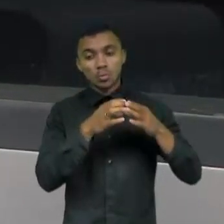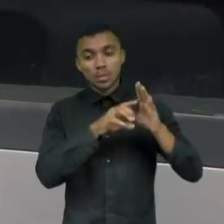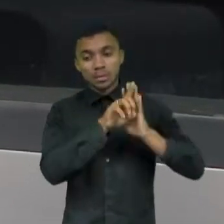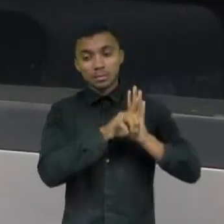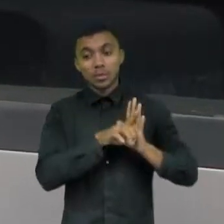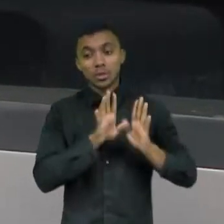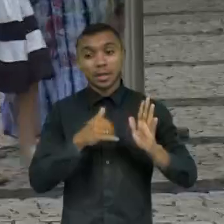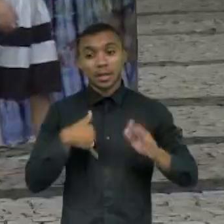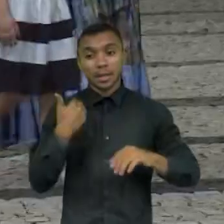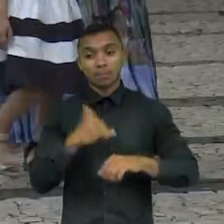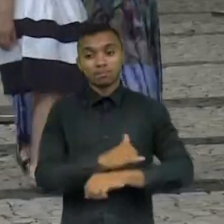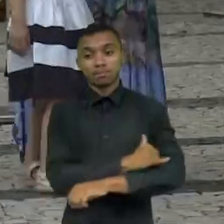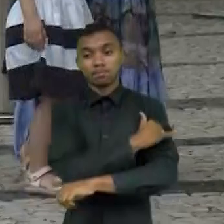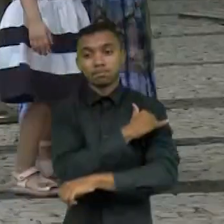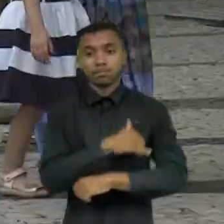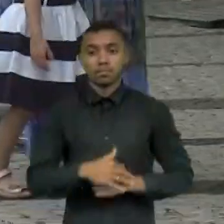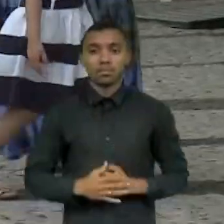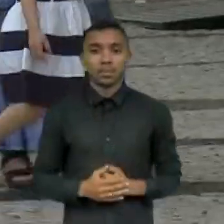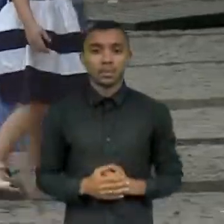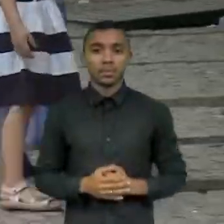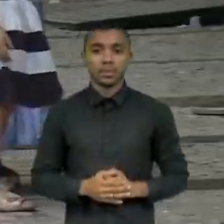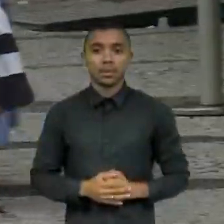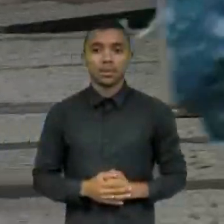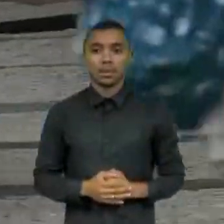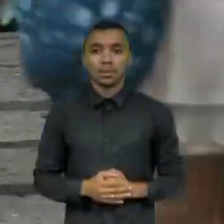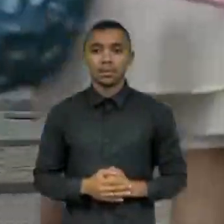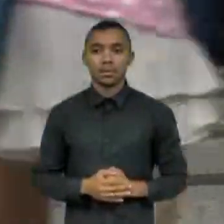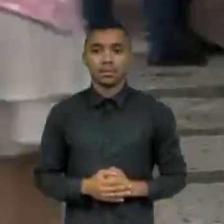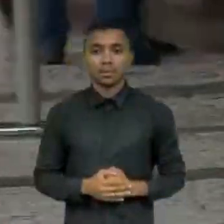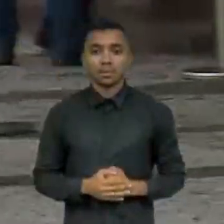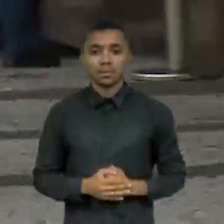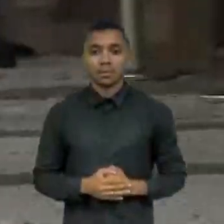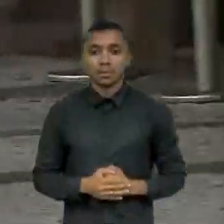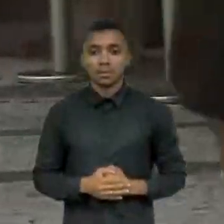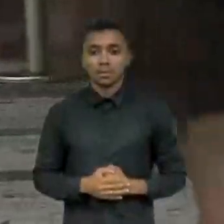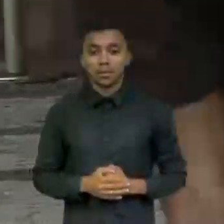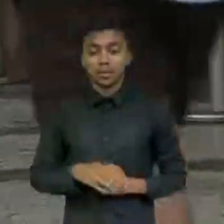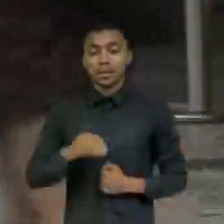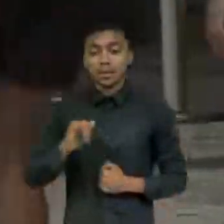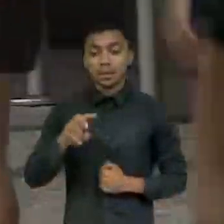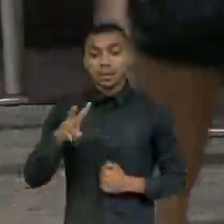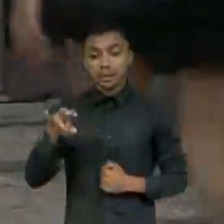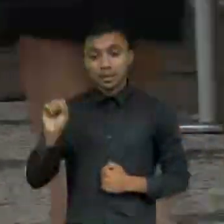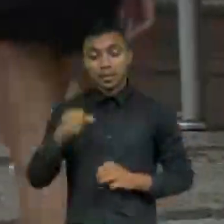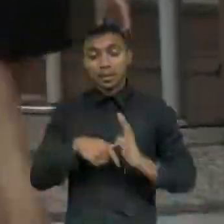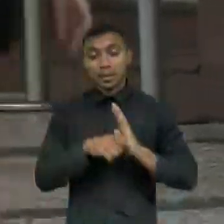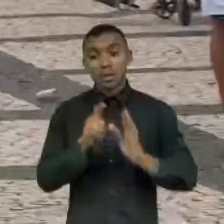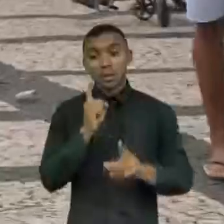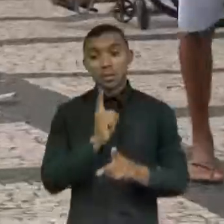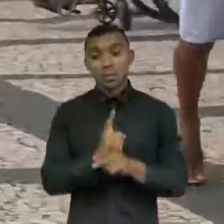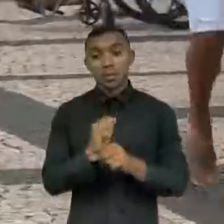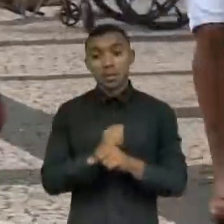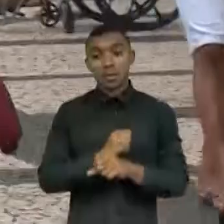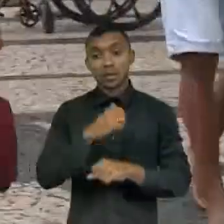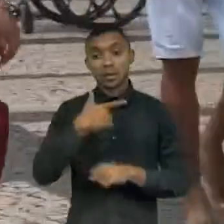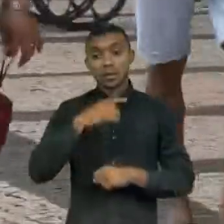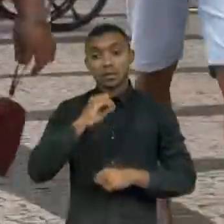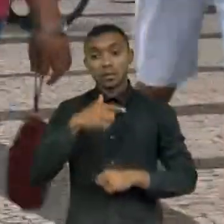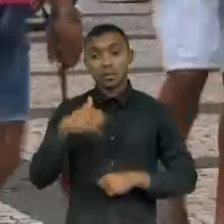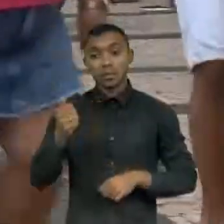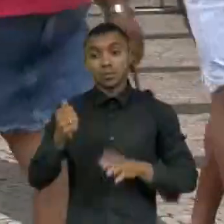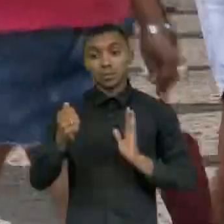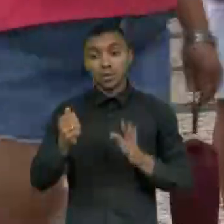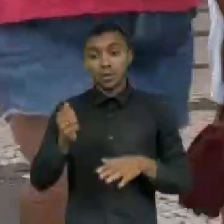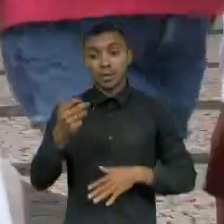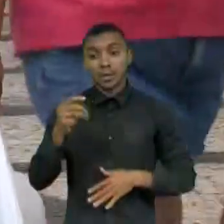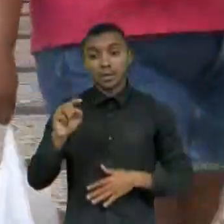obesa. Os dados são do Sisvan, do Ministério da Saúde, e apontam que em 2021, 3,4